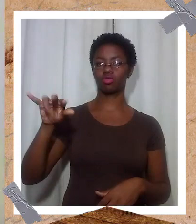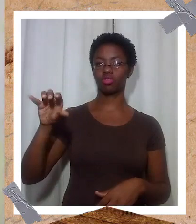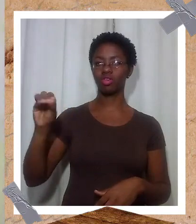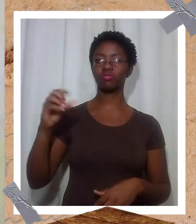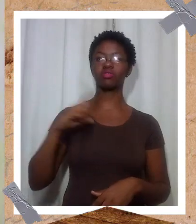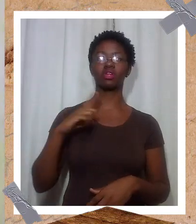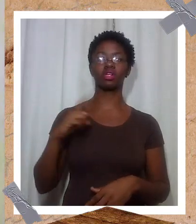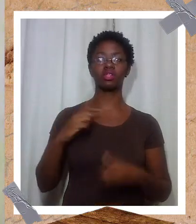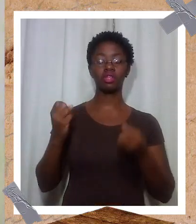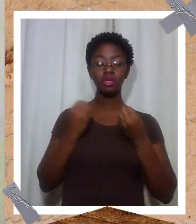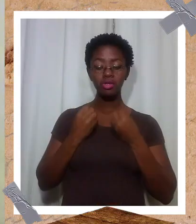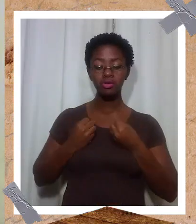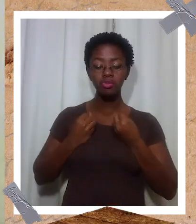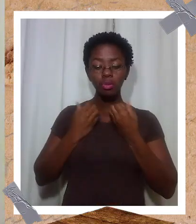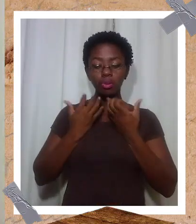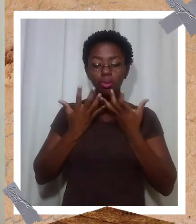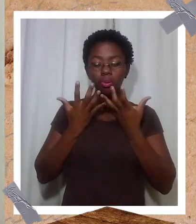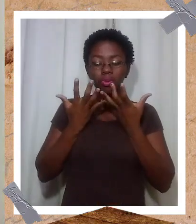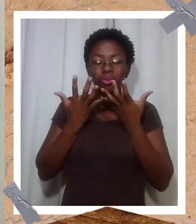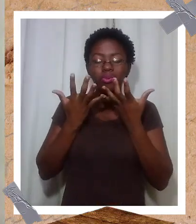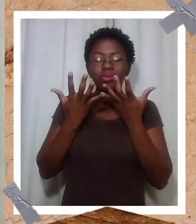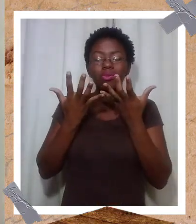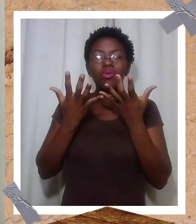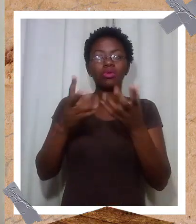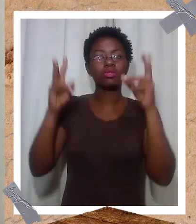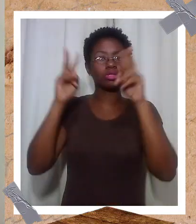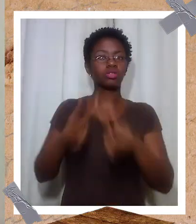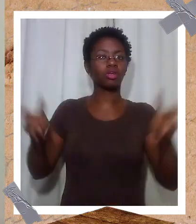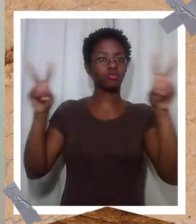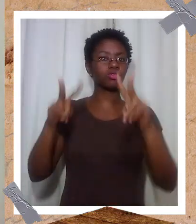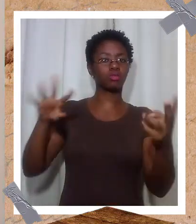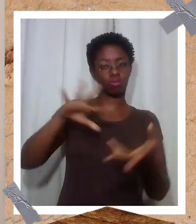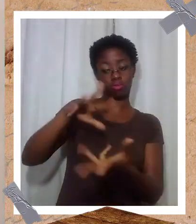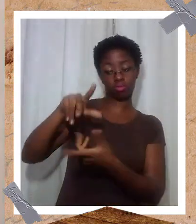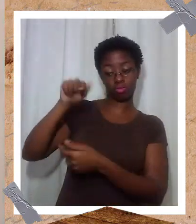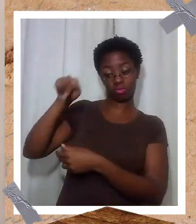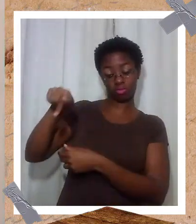ele expressa toda a visão dele de mundo